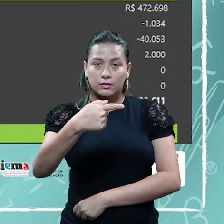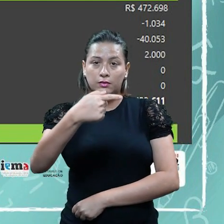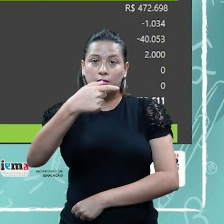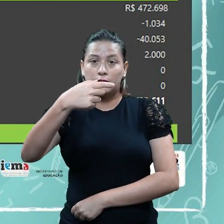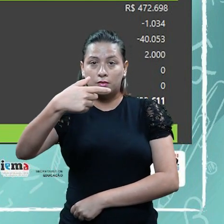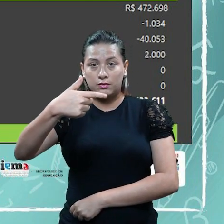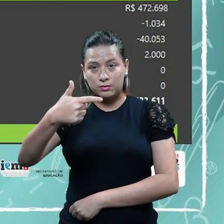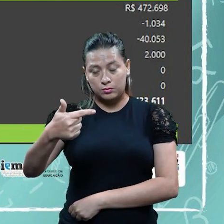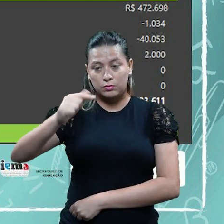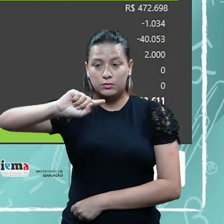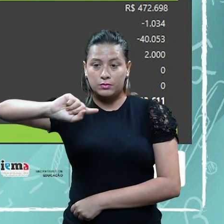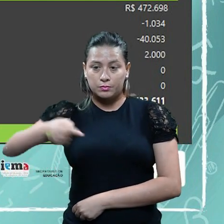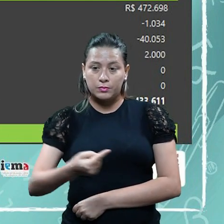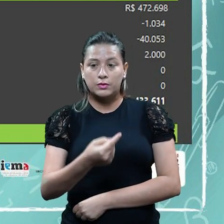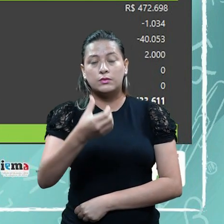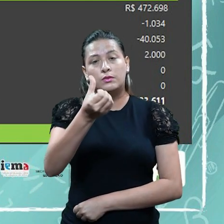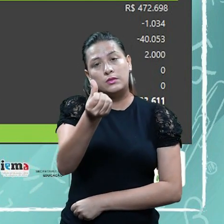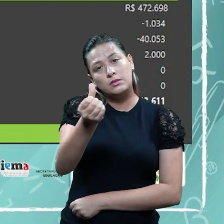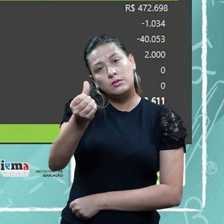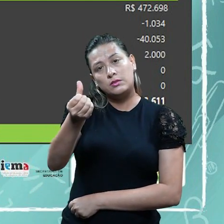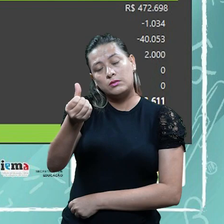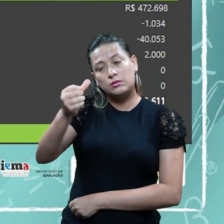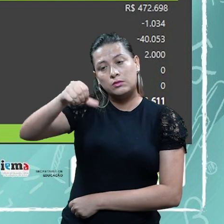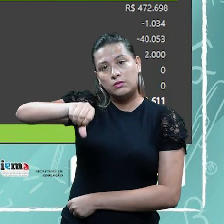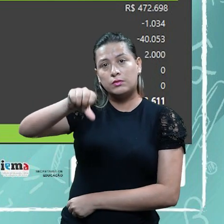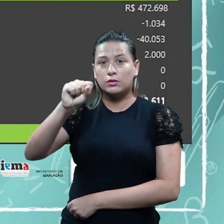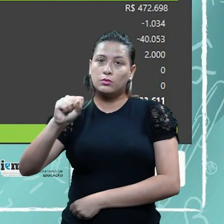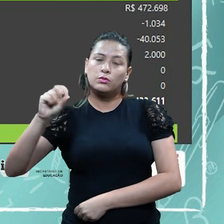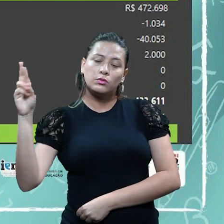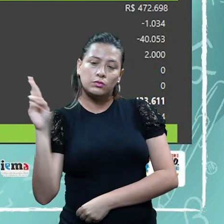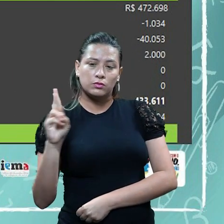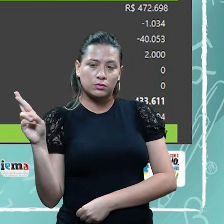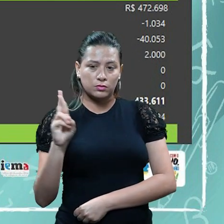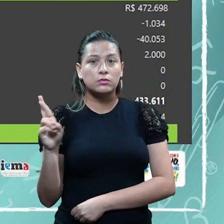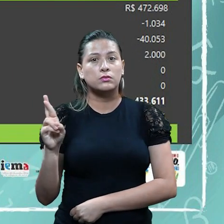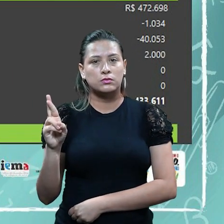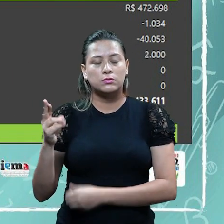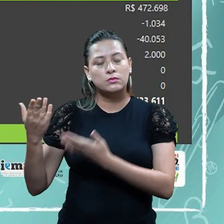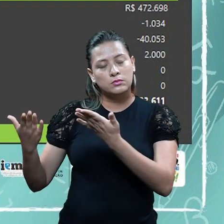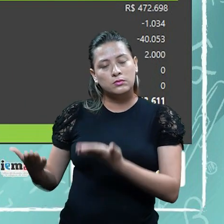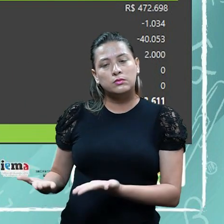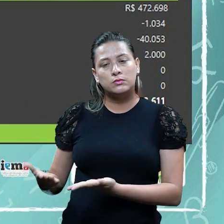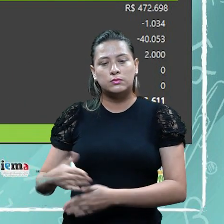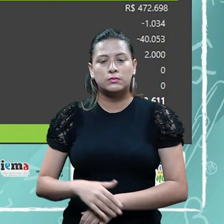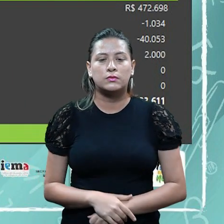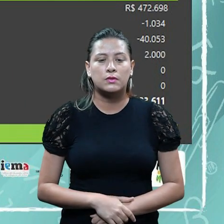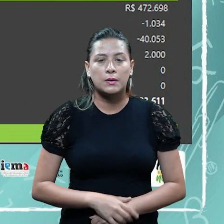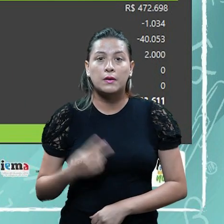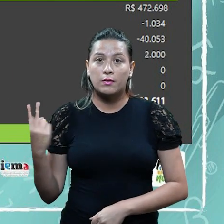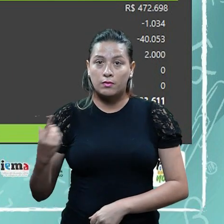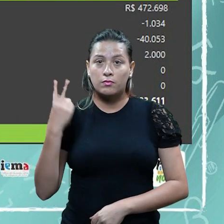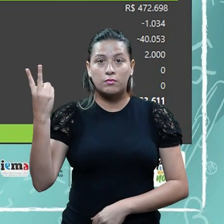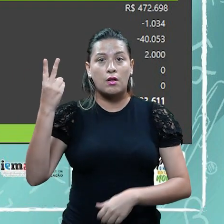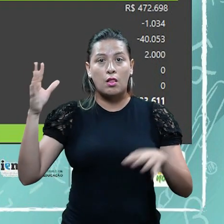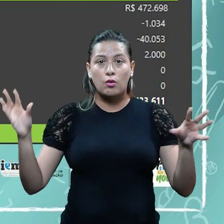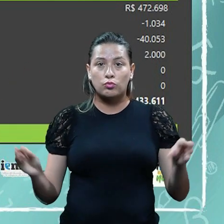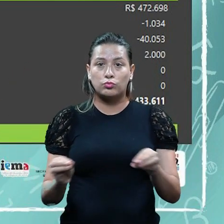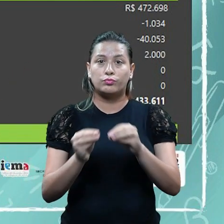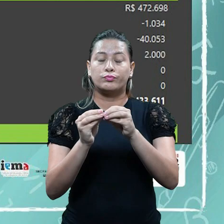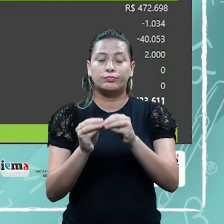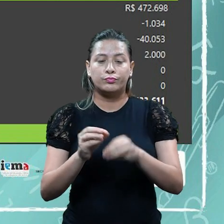472.689 através de vendas, né? Foi o valor acumulado das receitas de vendas.